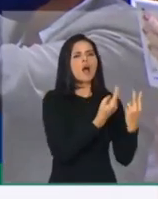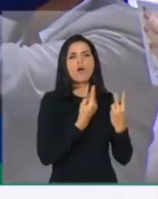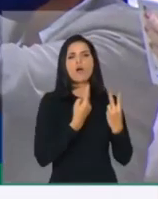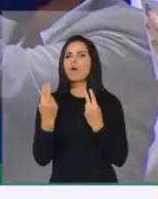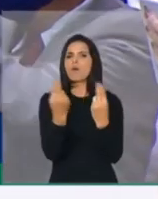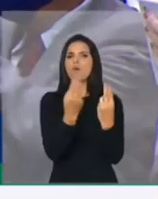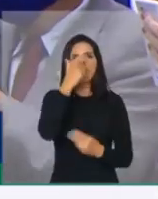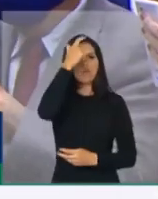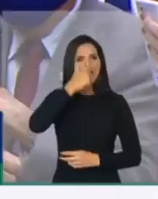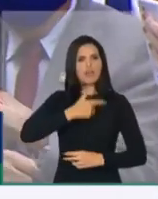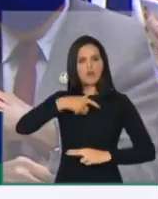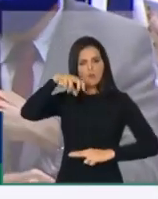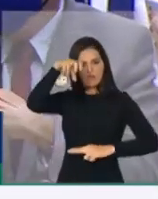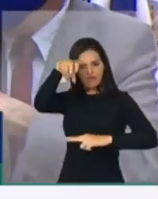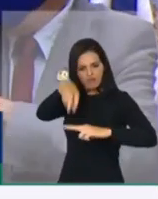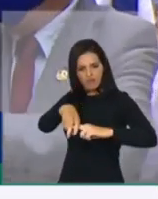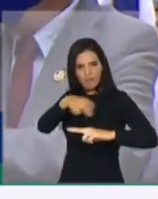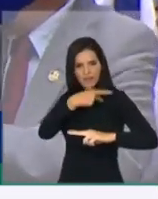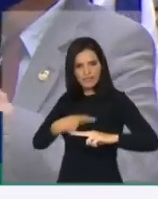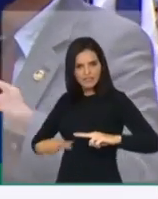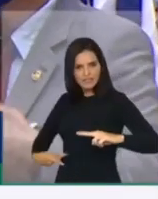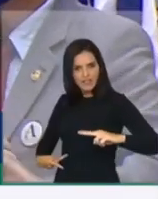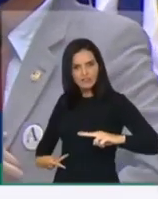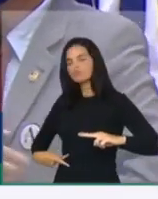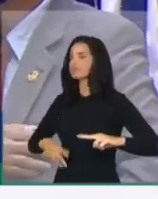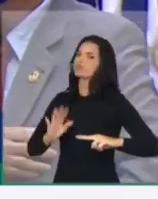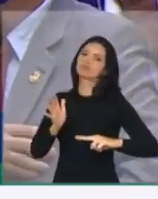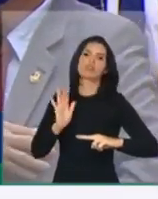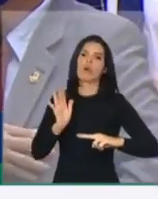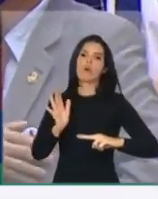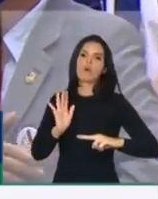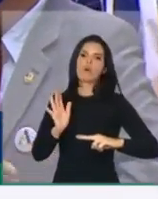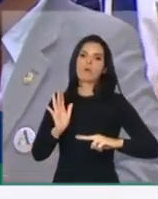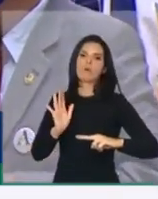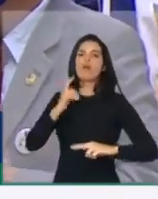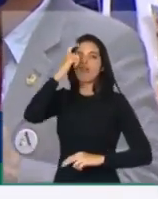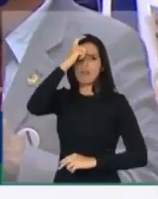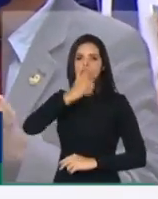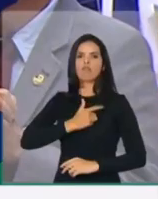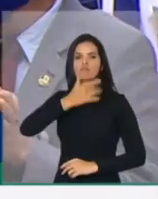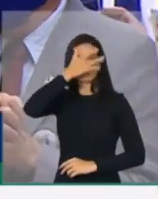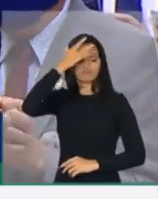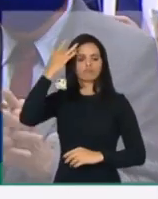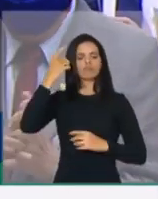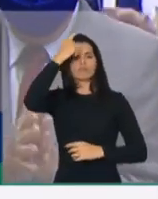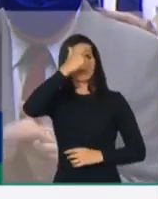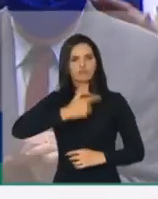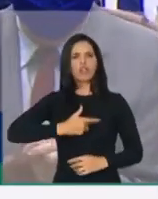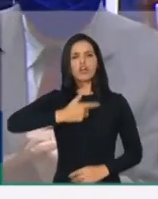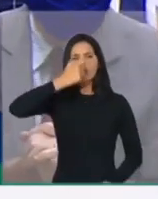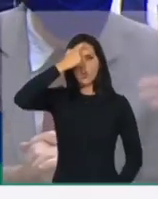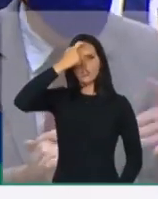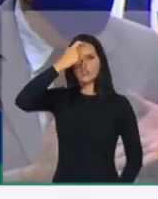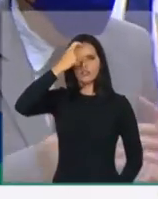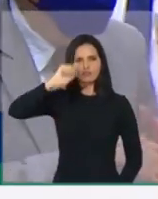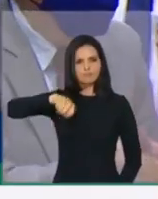nem serei a cadeira que irei ocupar temporariamente nesta legislatura. Tenho consciência do que